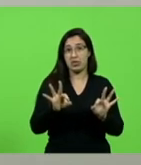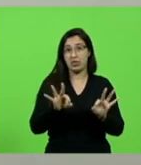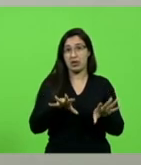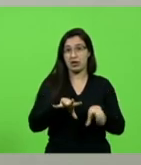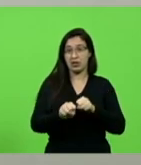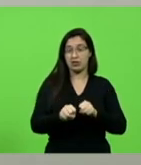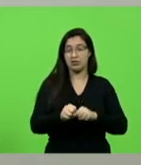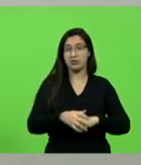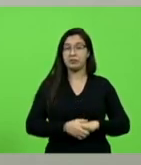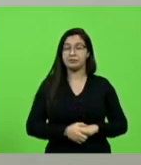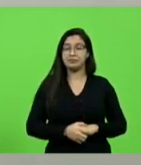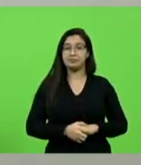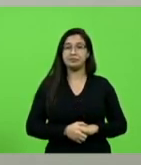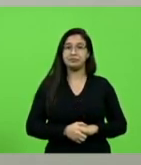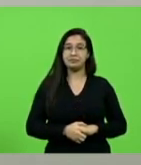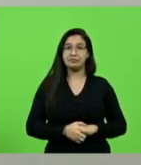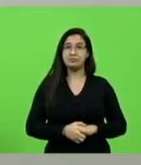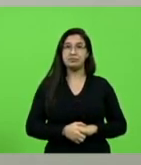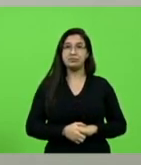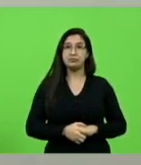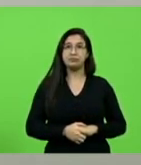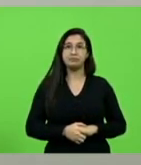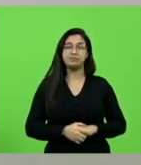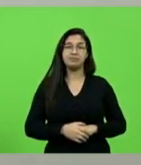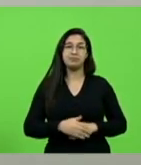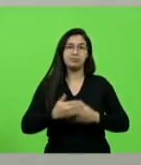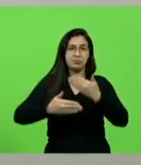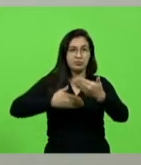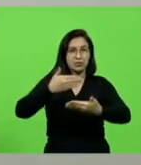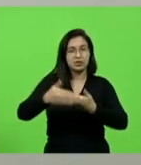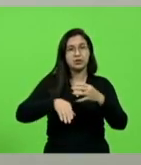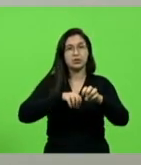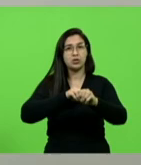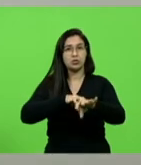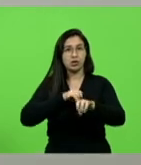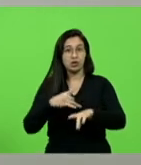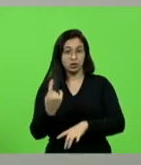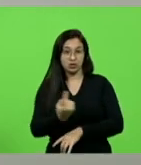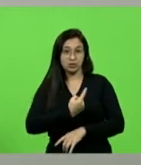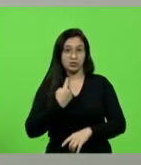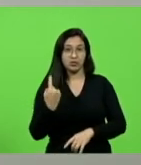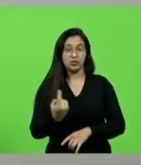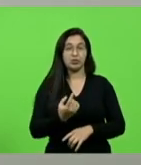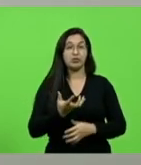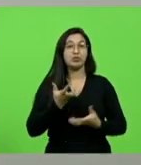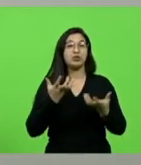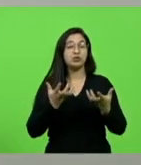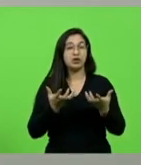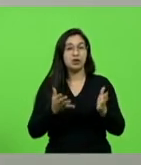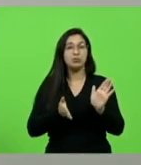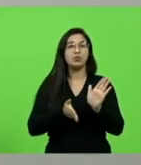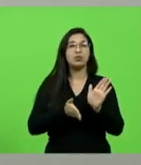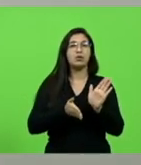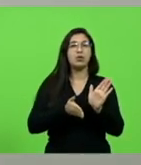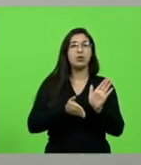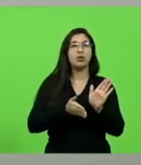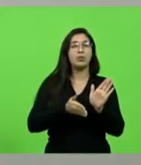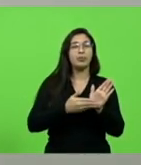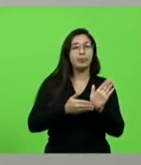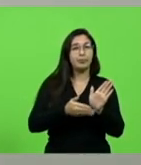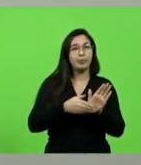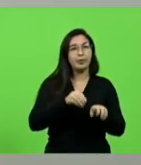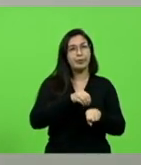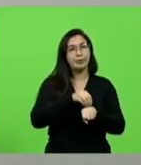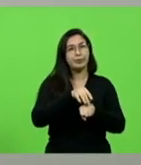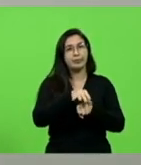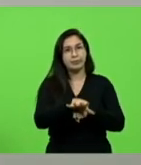De qualquer forma, propiciando assim o processo educativo, que é o que nós mais desejamos, e proporcionar, então, a